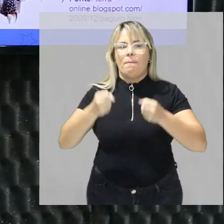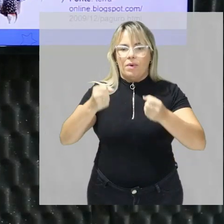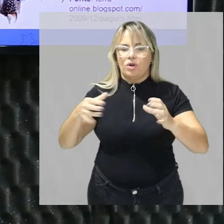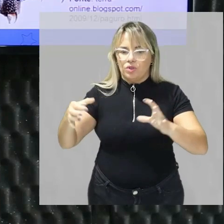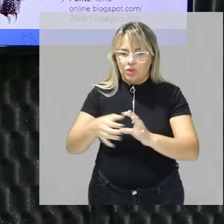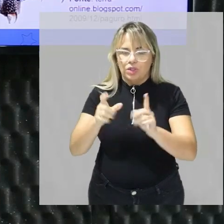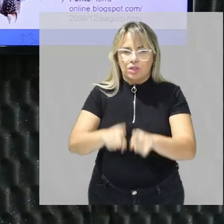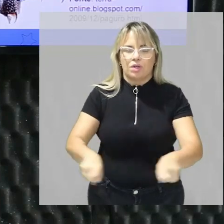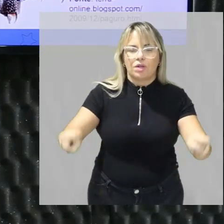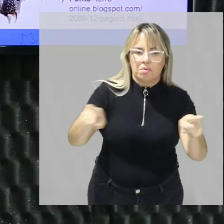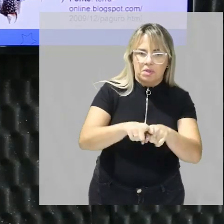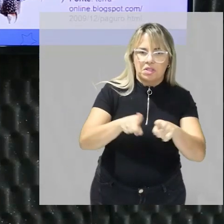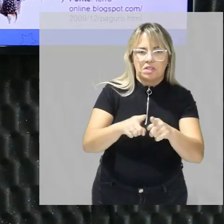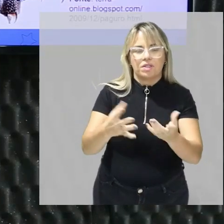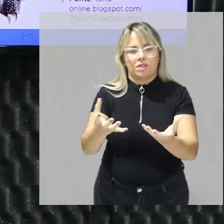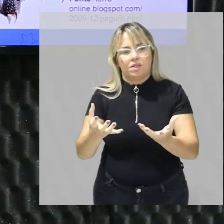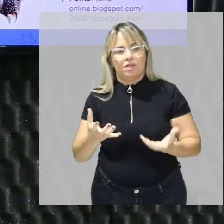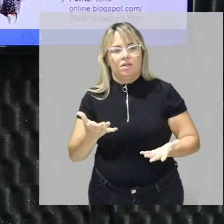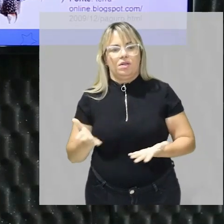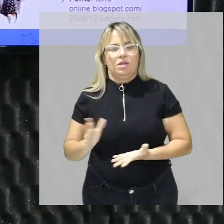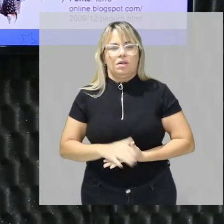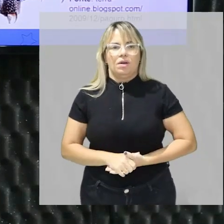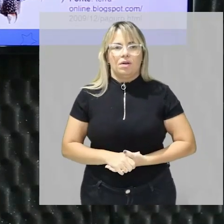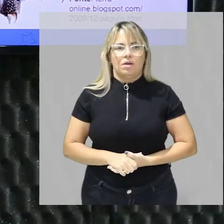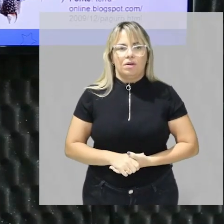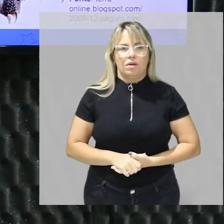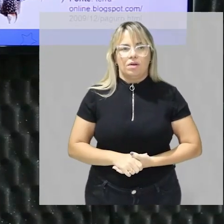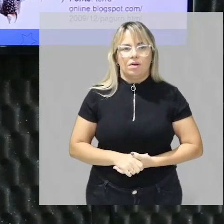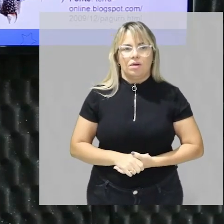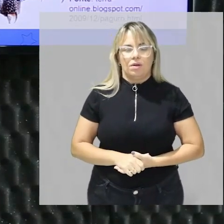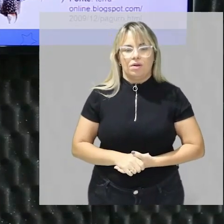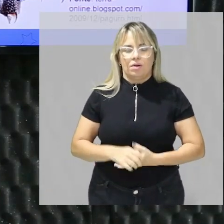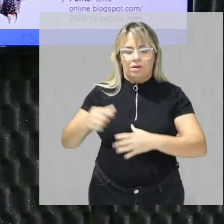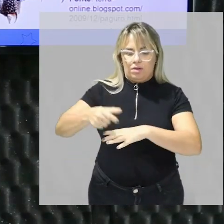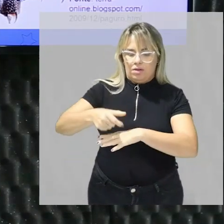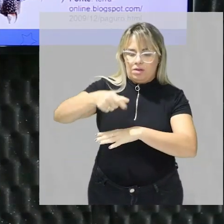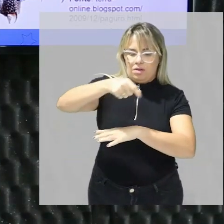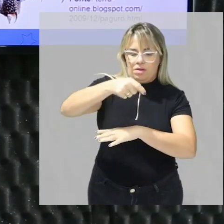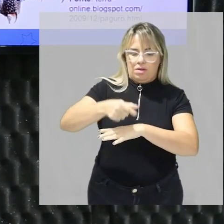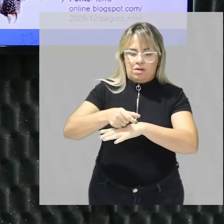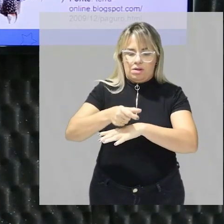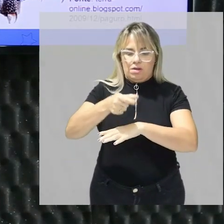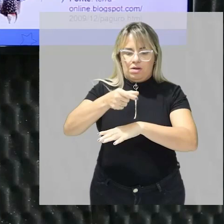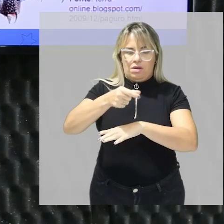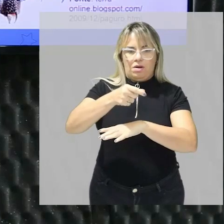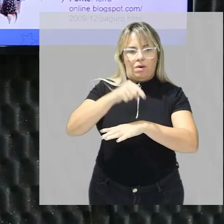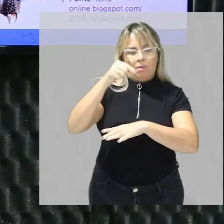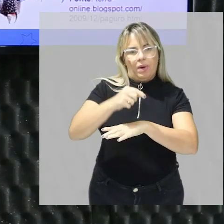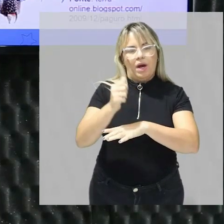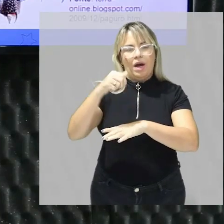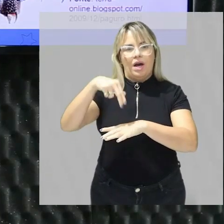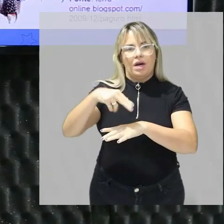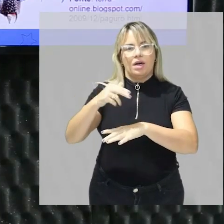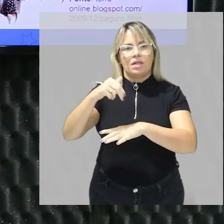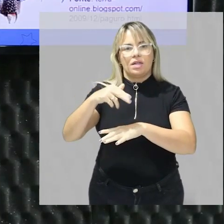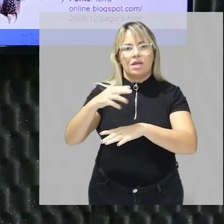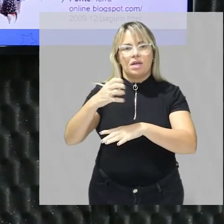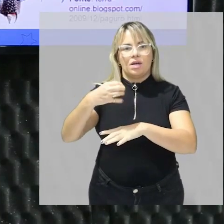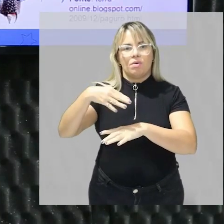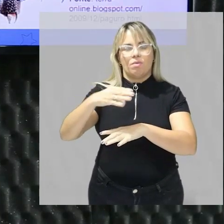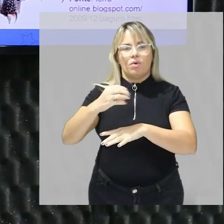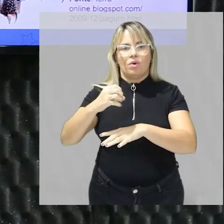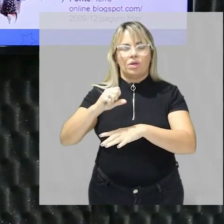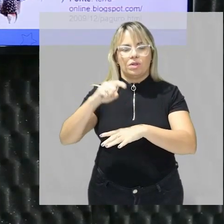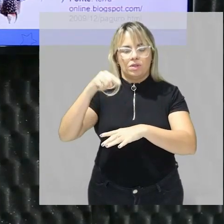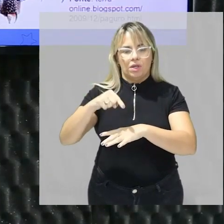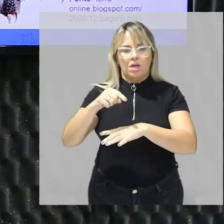C-N-I-D-A-R-I-O, tá? Quinidário. Então, esse aqui é uma anêmona do mar. É um animal que